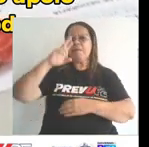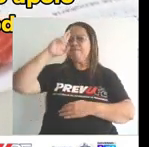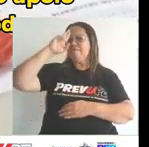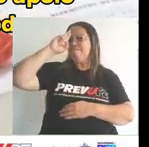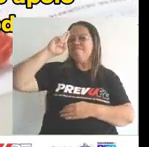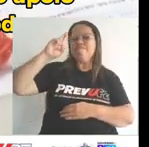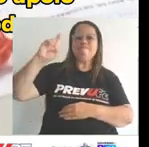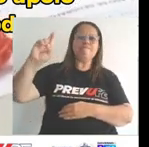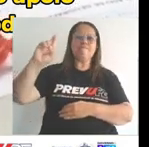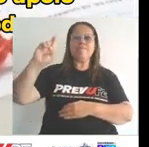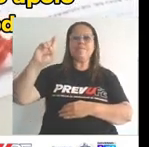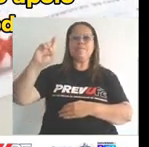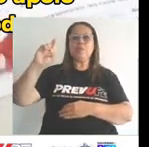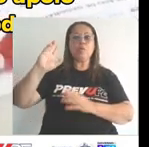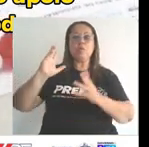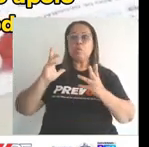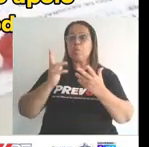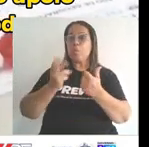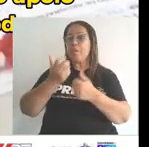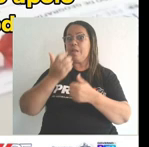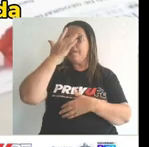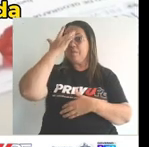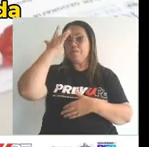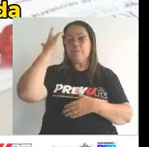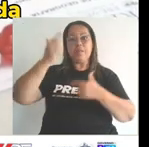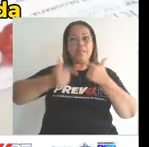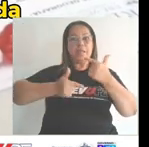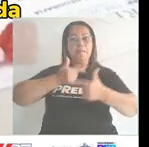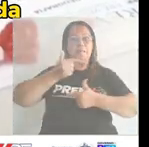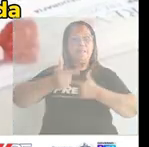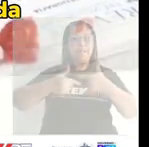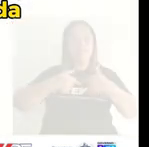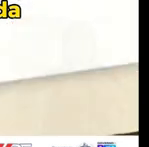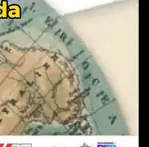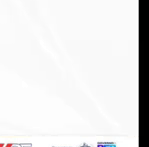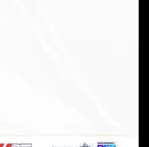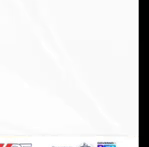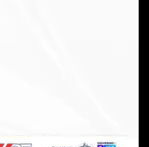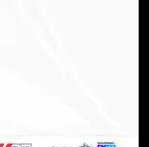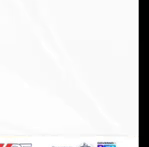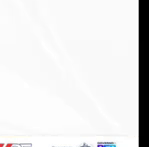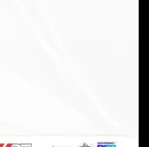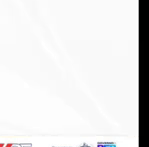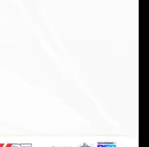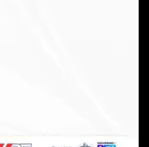toda a Prevup, muito obrigada.